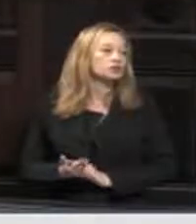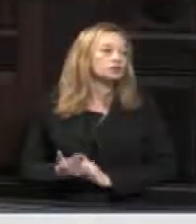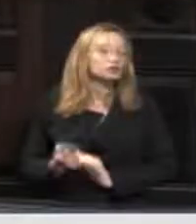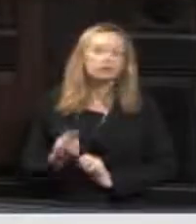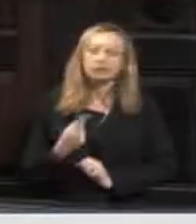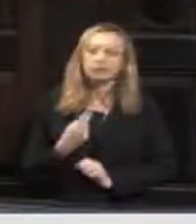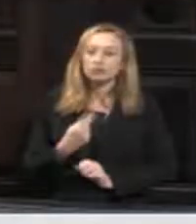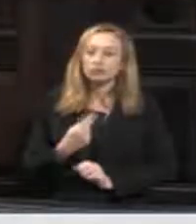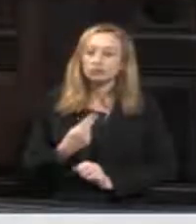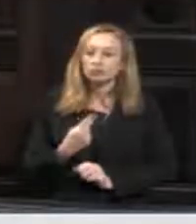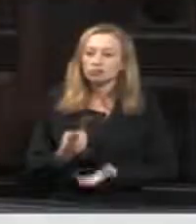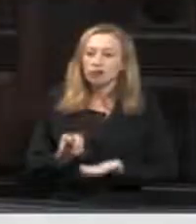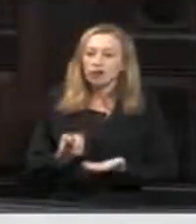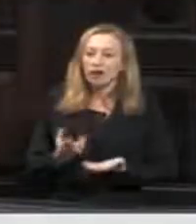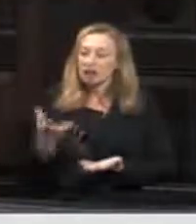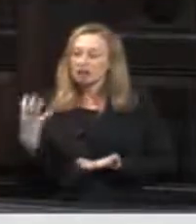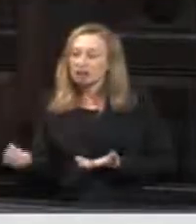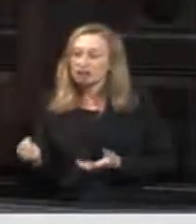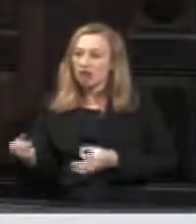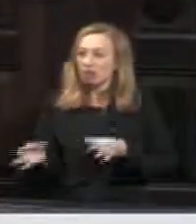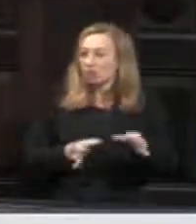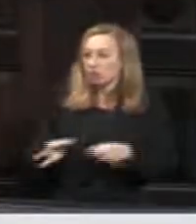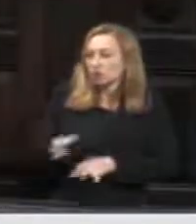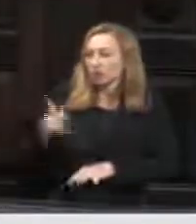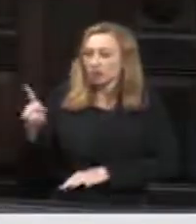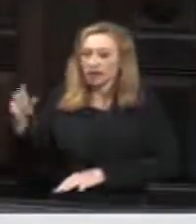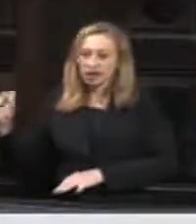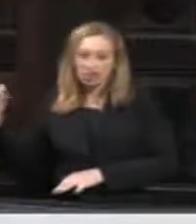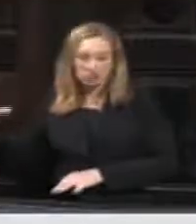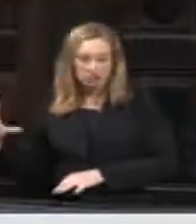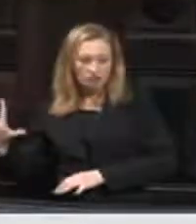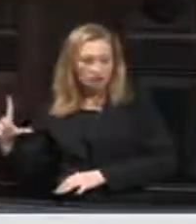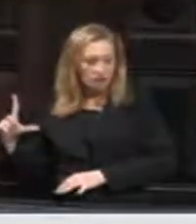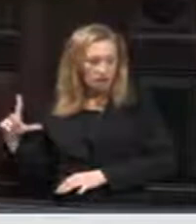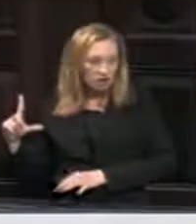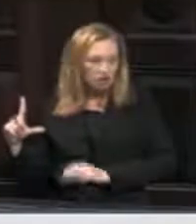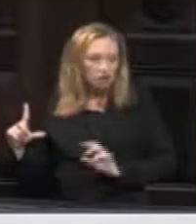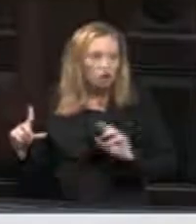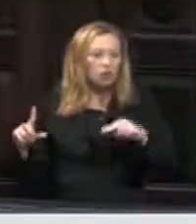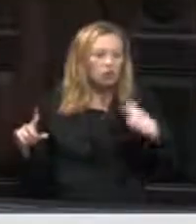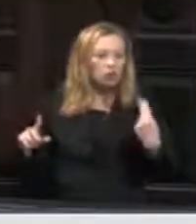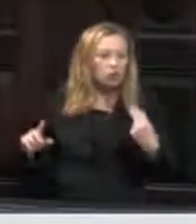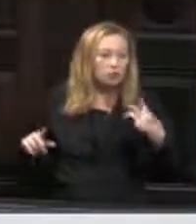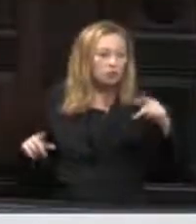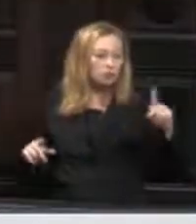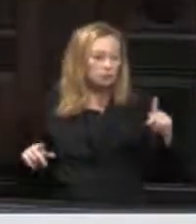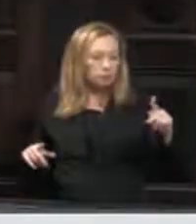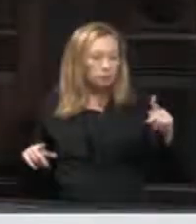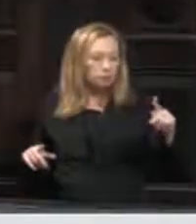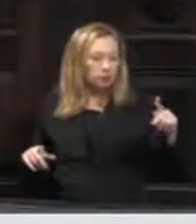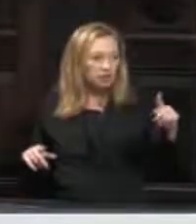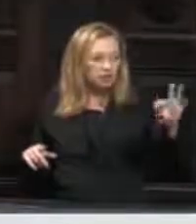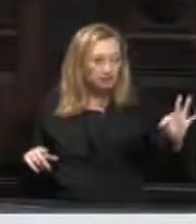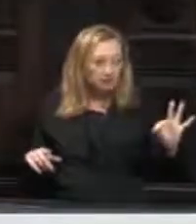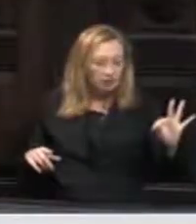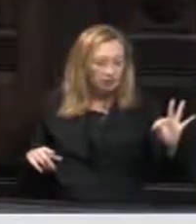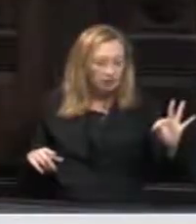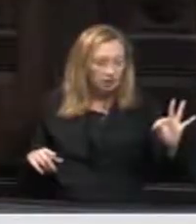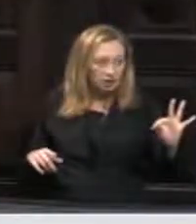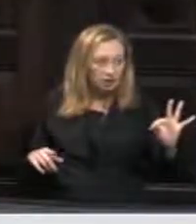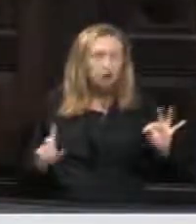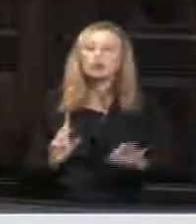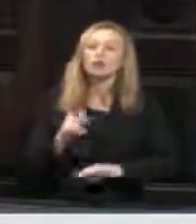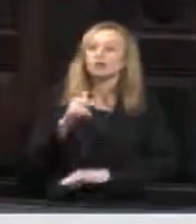projeto do PSL, é possível se abraçar um projeto do PT, é possível se abraçar um projeto